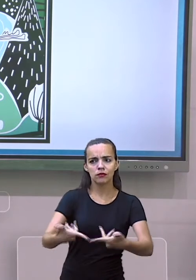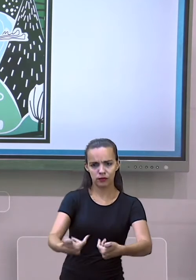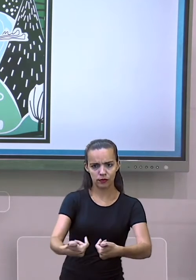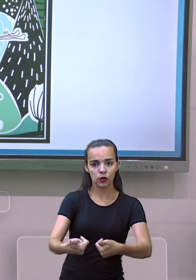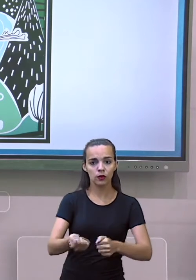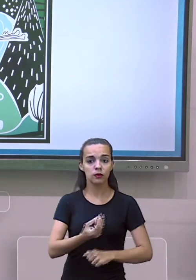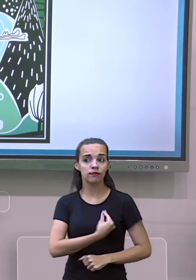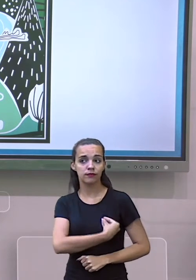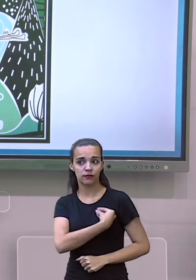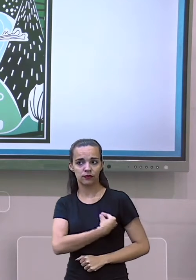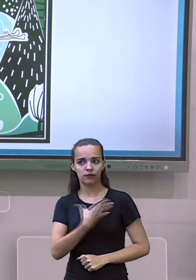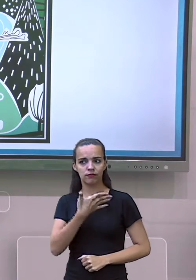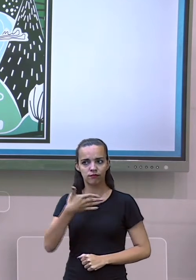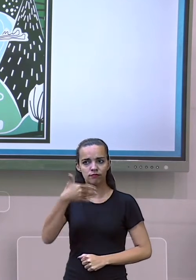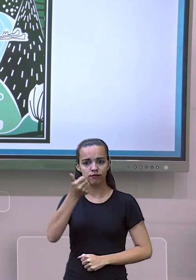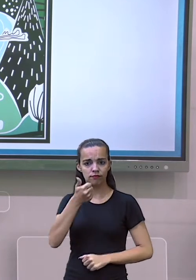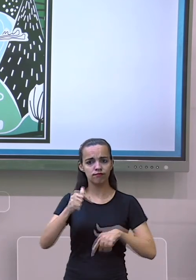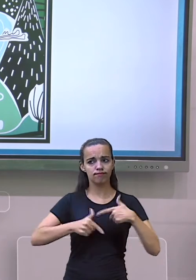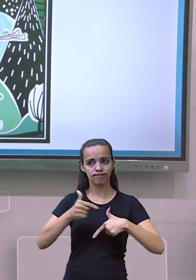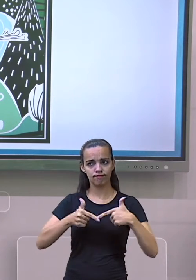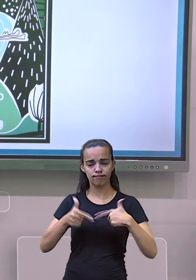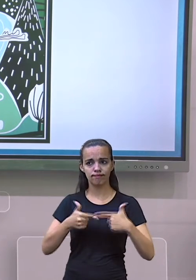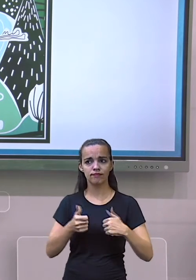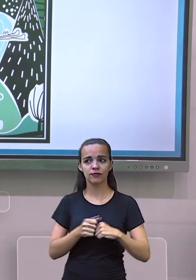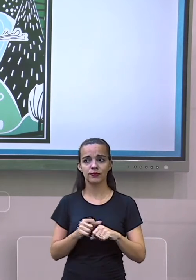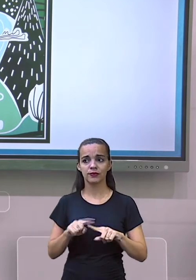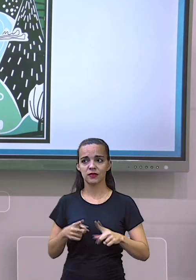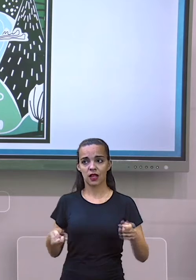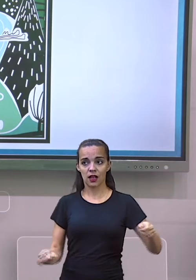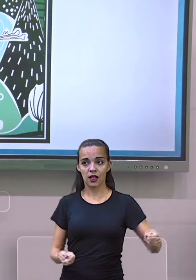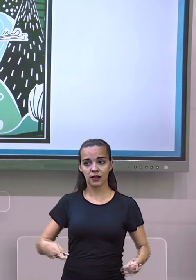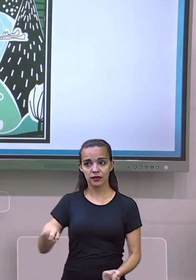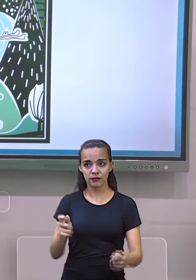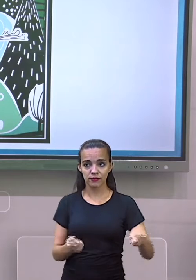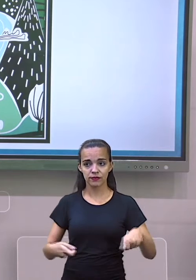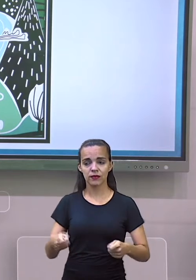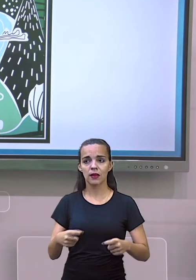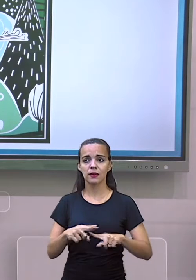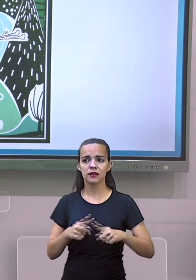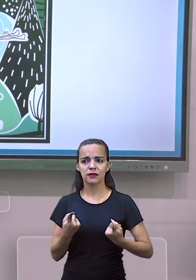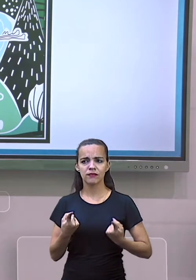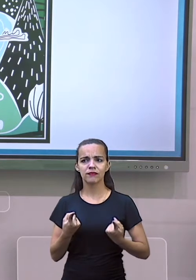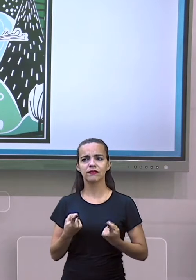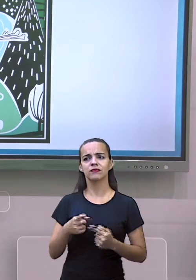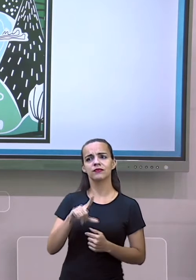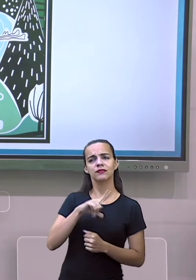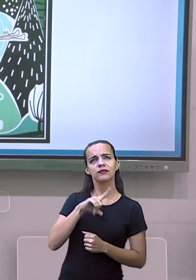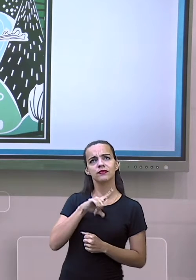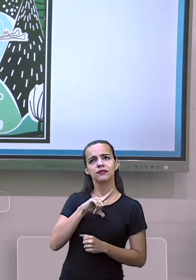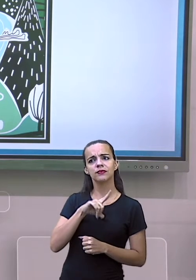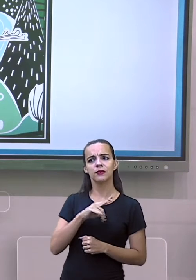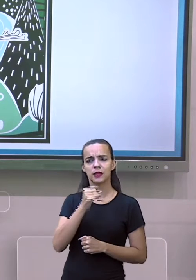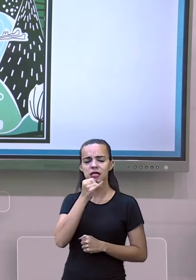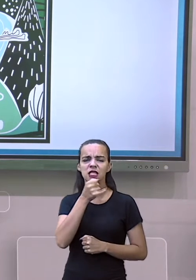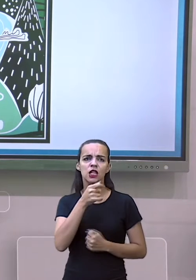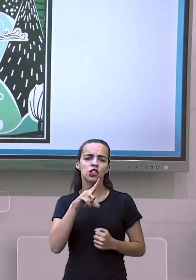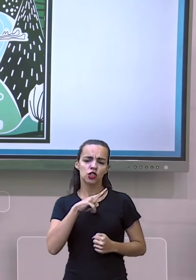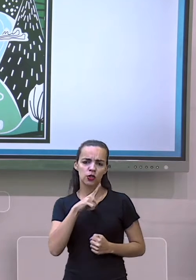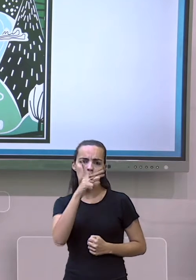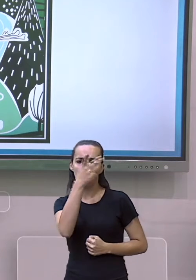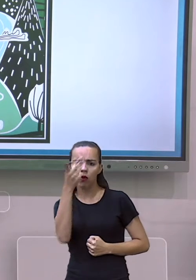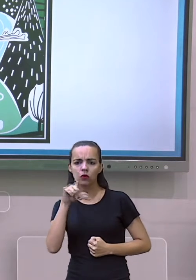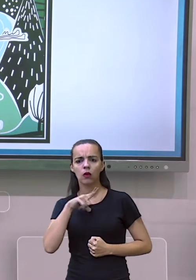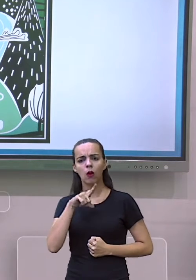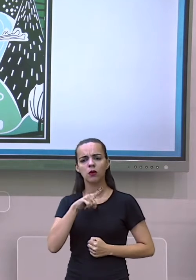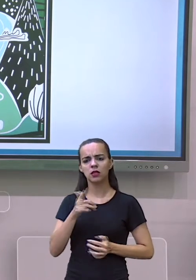as pessoas, para os trabalhadores. A conciliação entre as classes, existiria ricos e menos